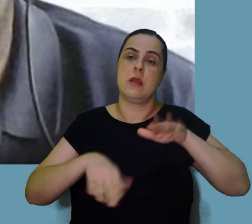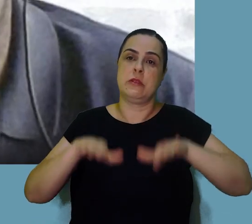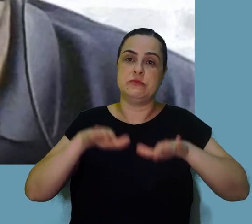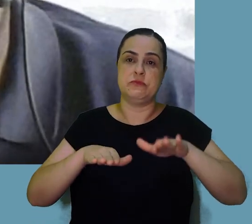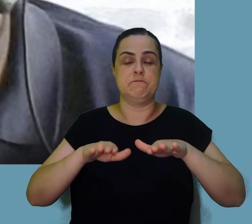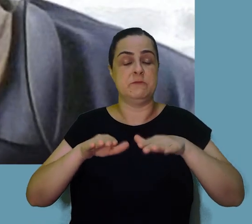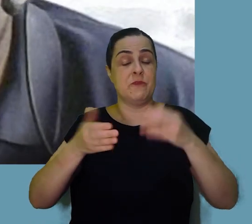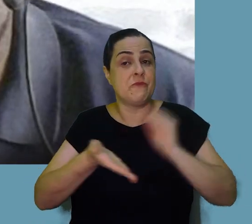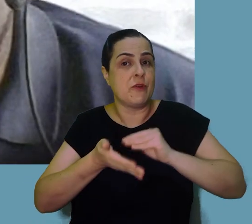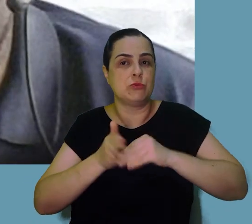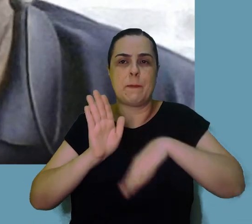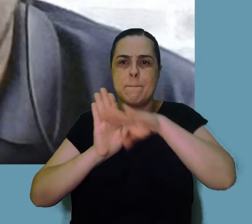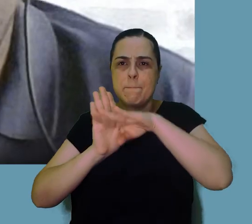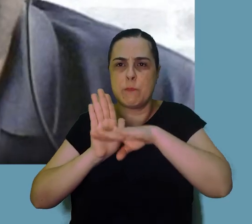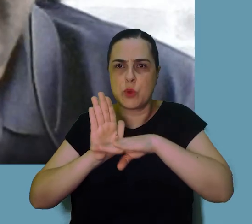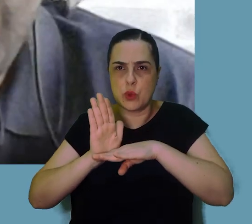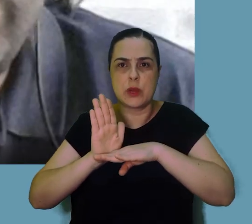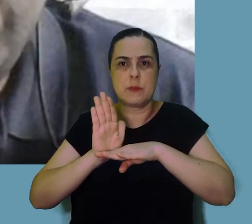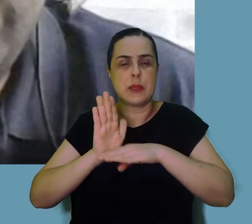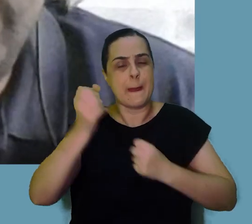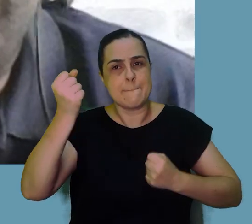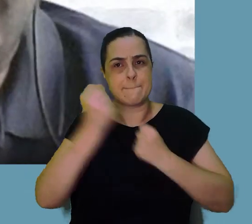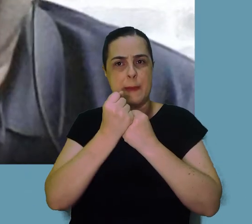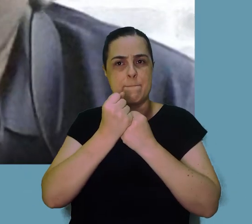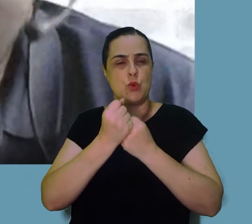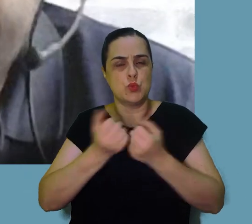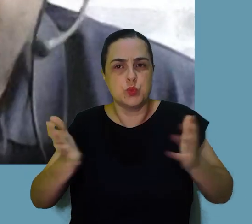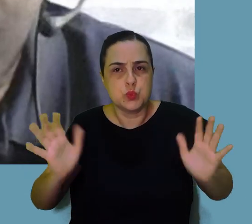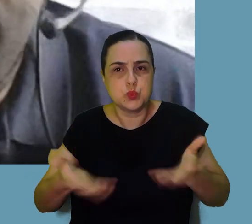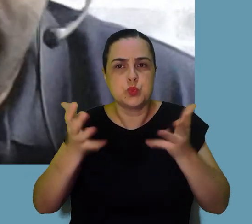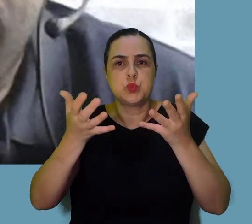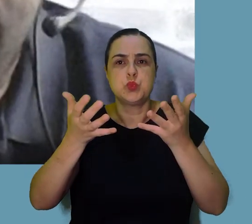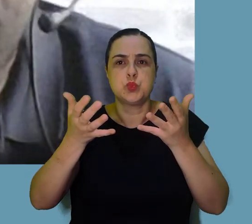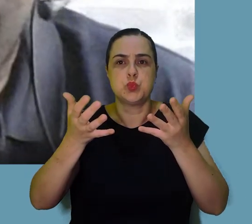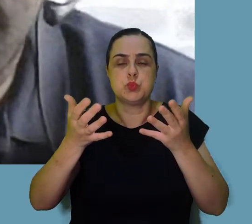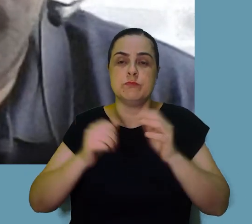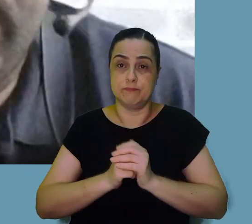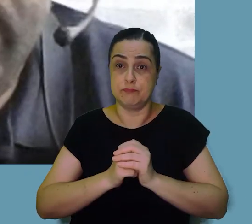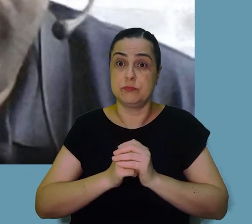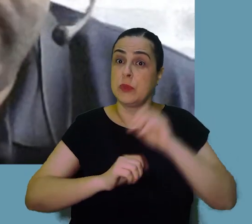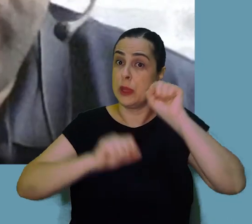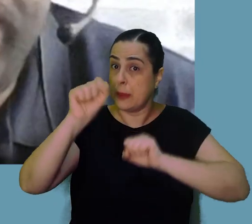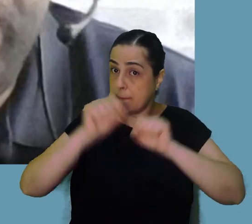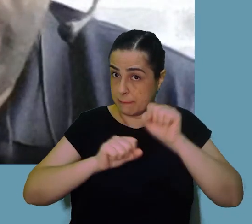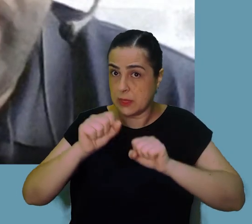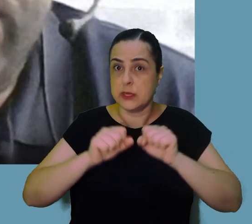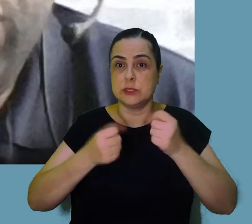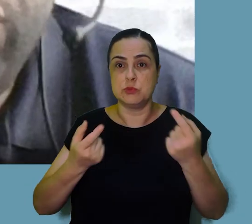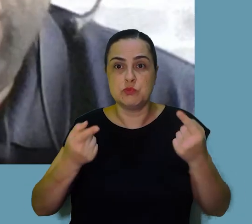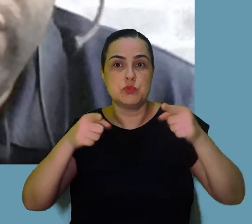de programas afirmativos, por exemplo, é uma solução. A gente tem acompanhado dentro das empresas que fazem parte